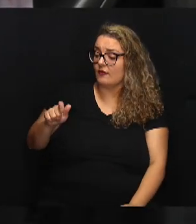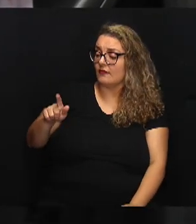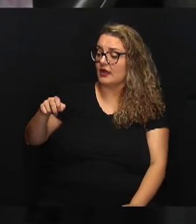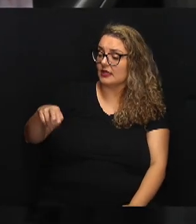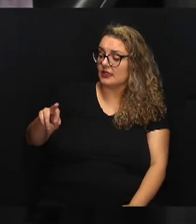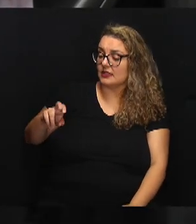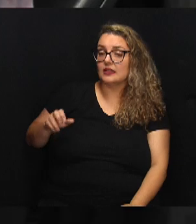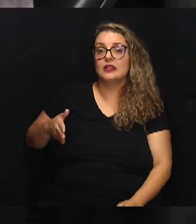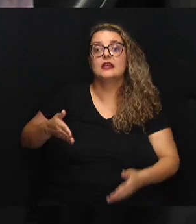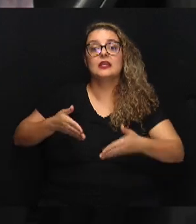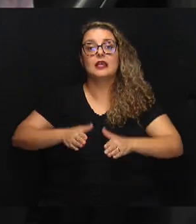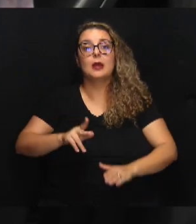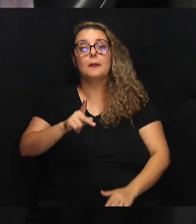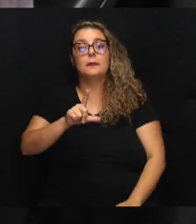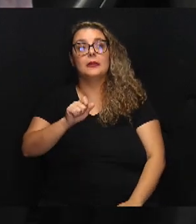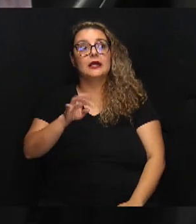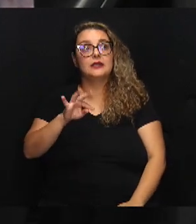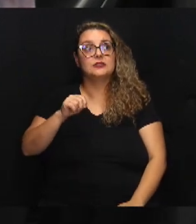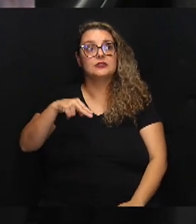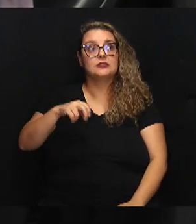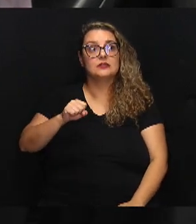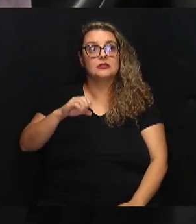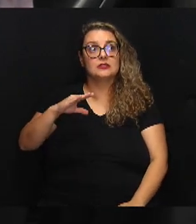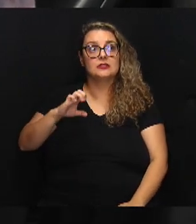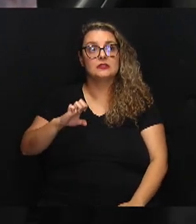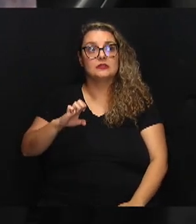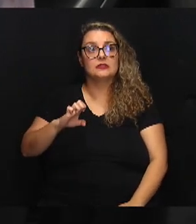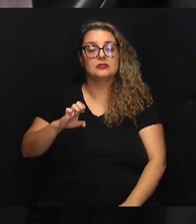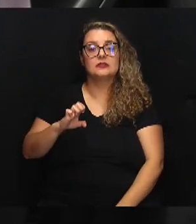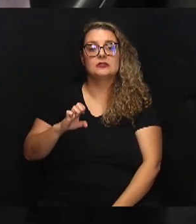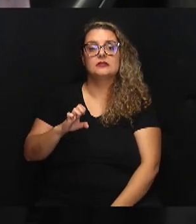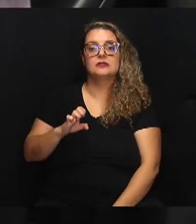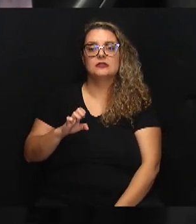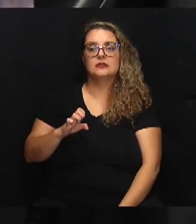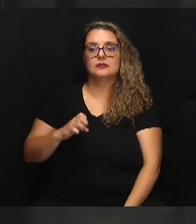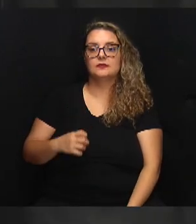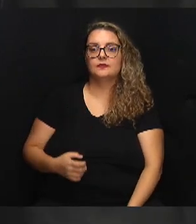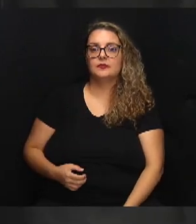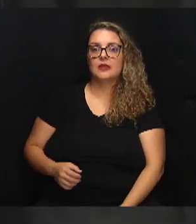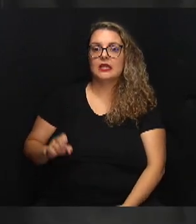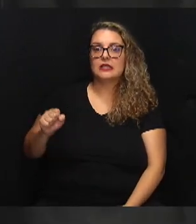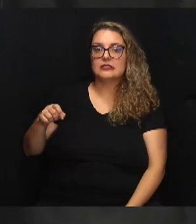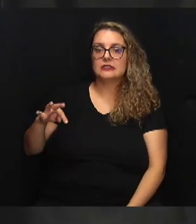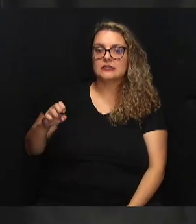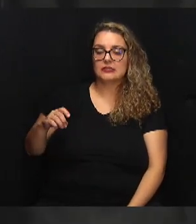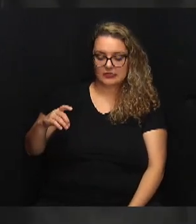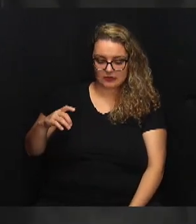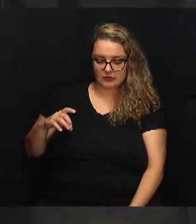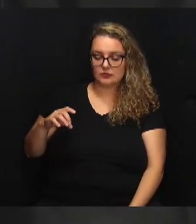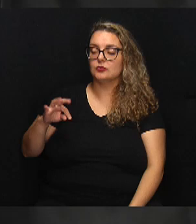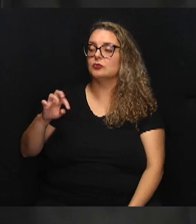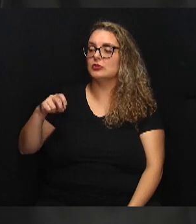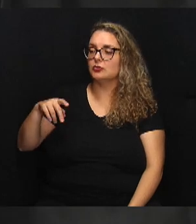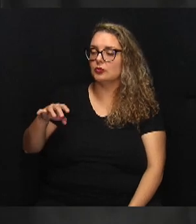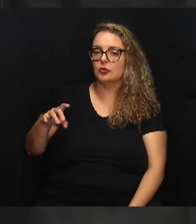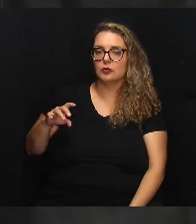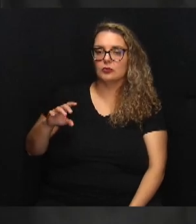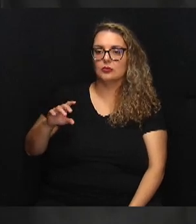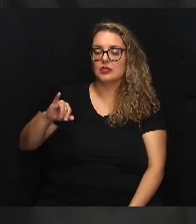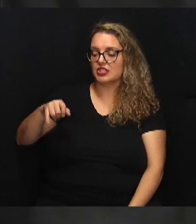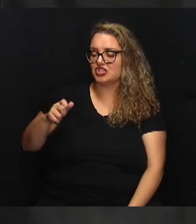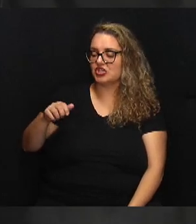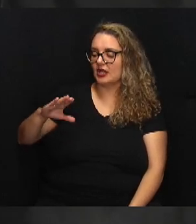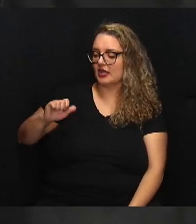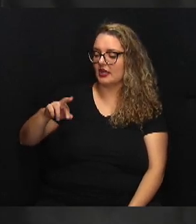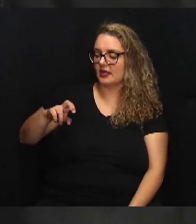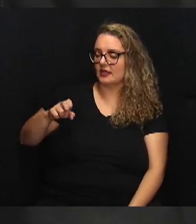nasceu platinense, lá em Santo Antônio da Platina? Santo Antônio da Platina e Jacarezinho, né, são as duas cidades